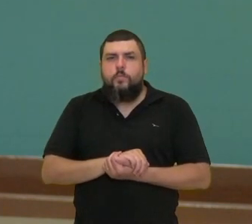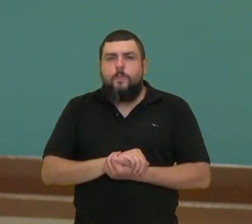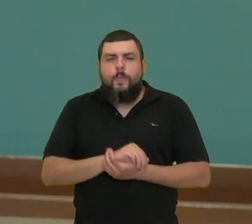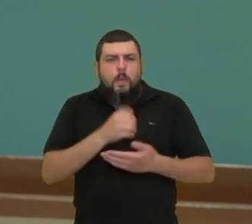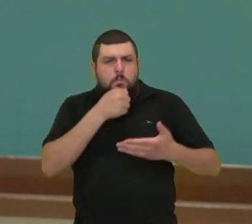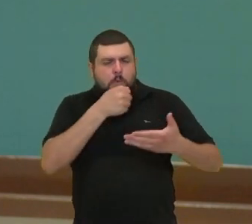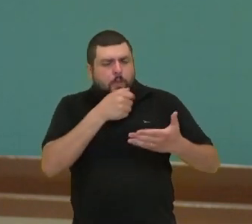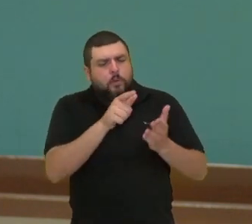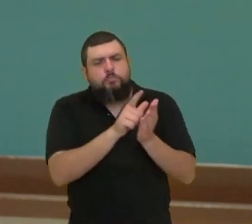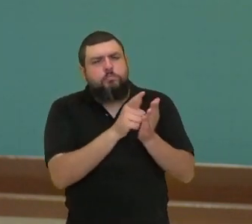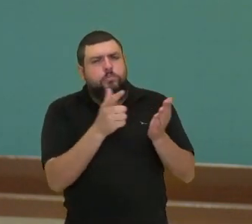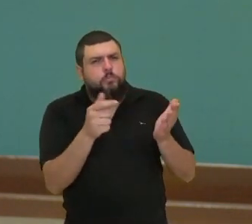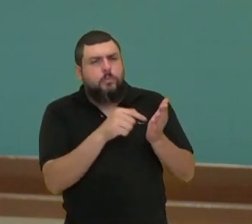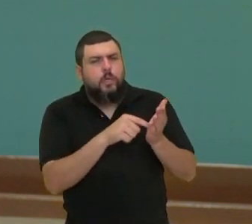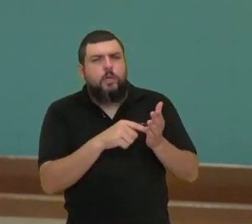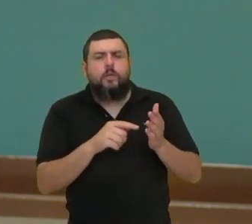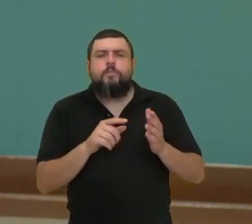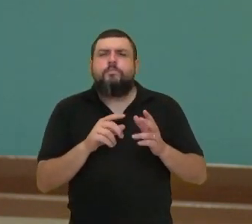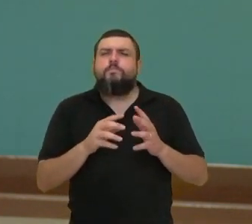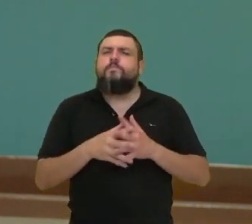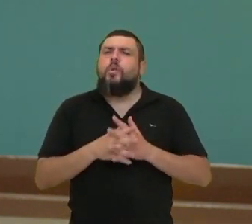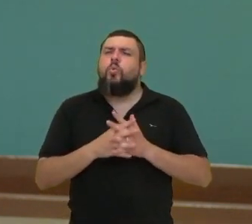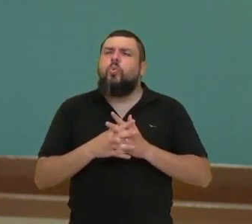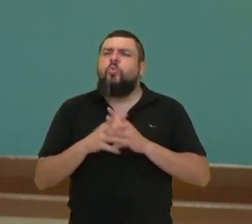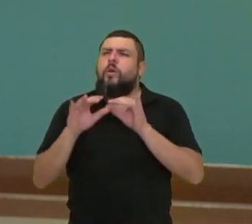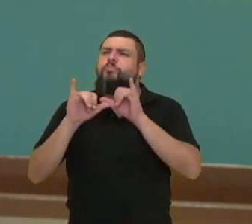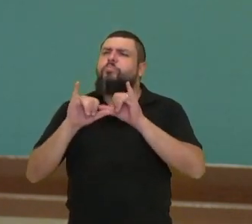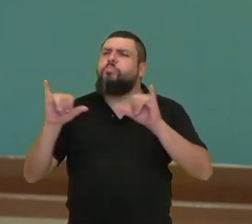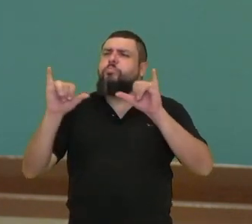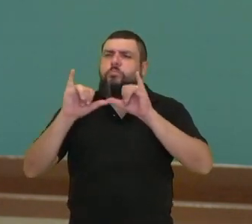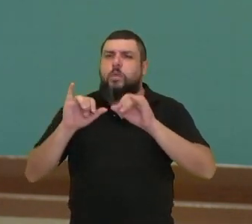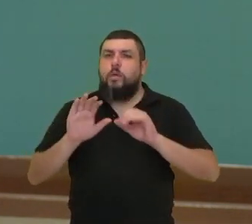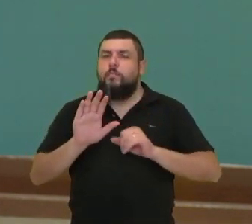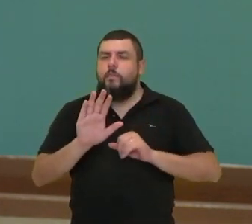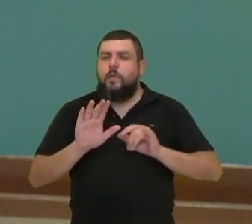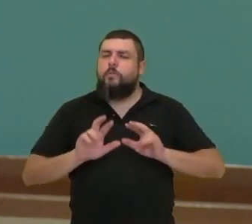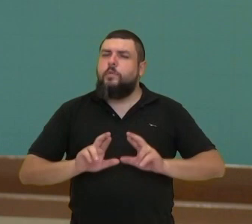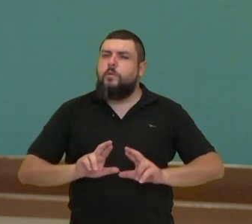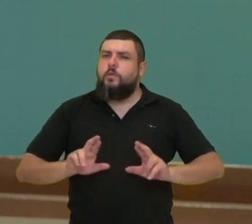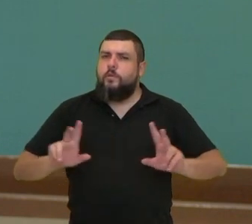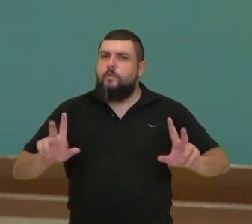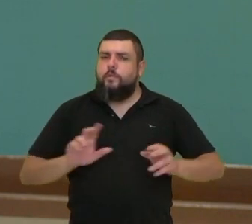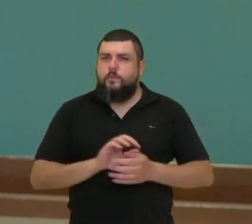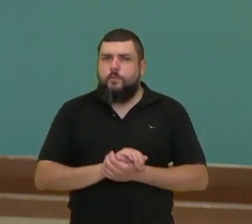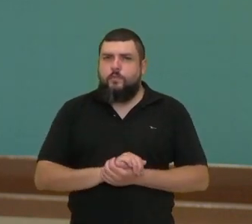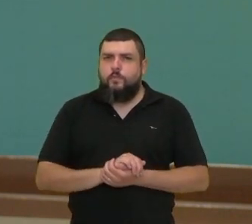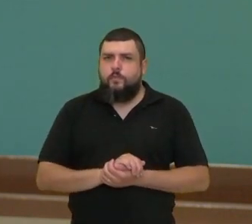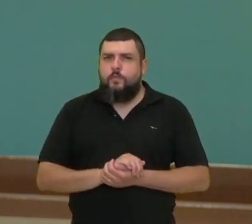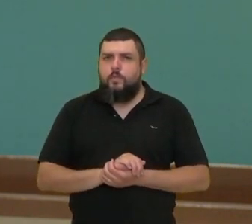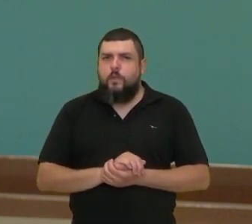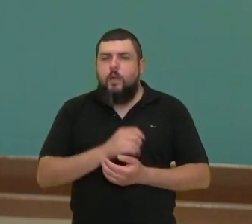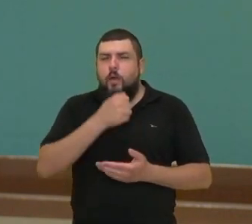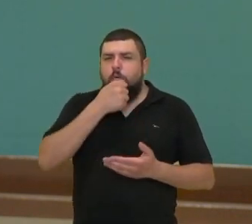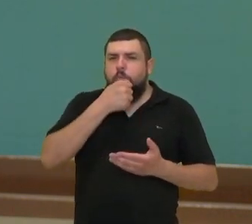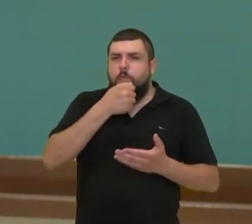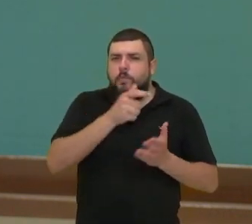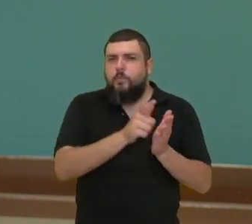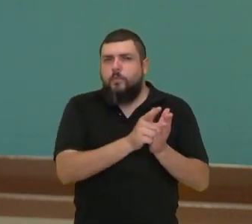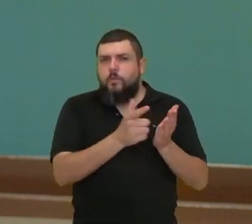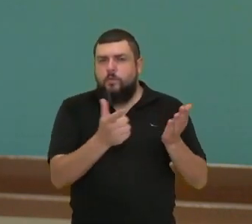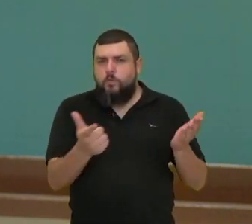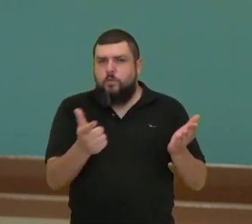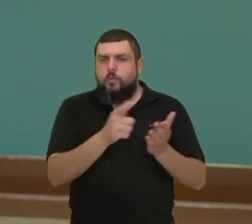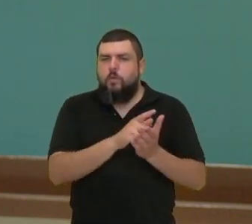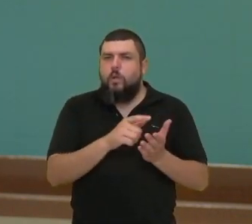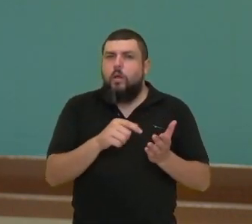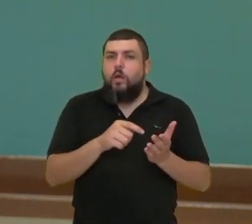ser confundida com a notícia, porém são gêneros um pouquinho diferentes. A reportagem e a notícia